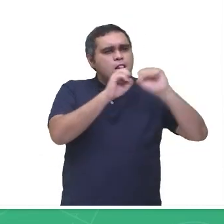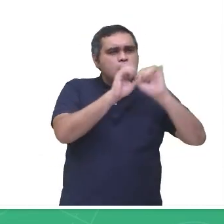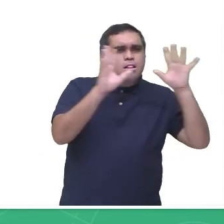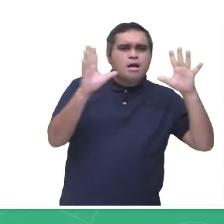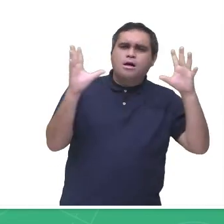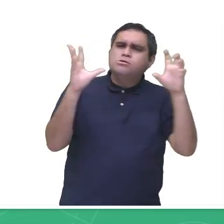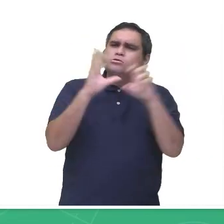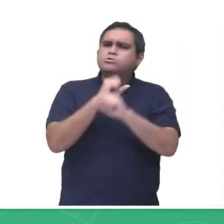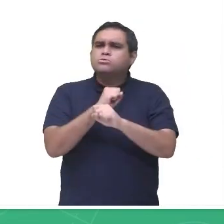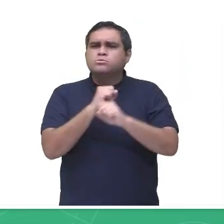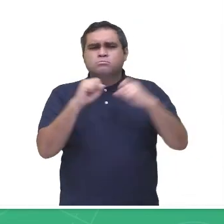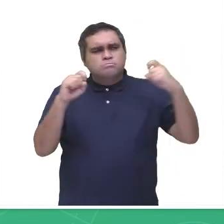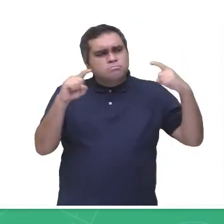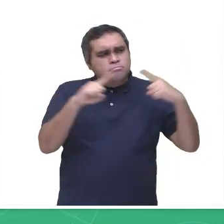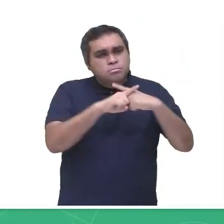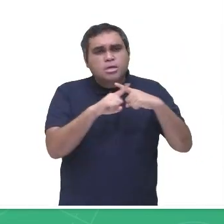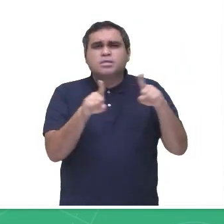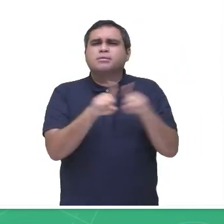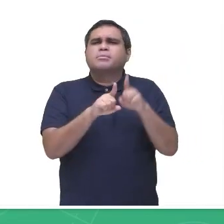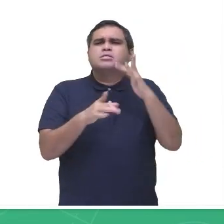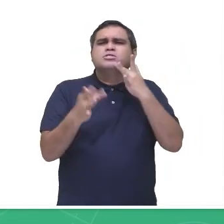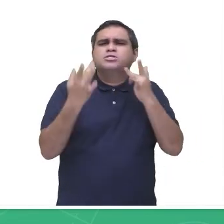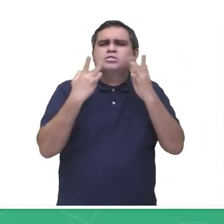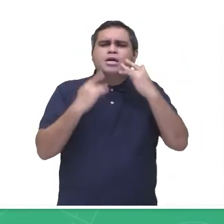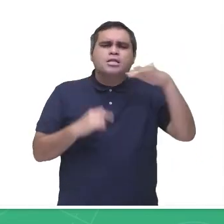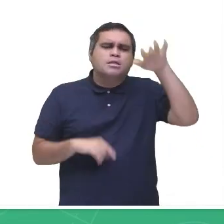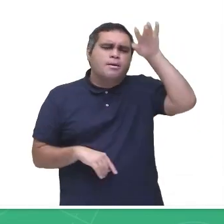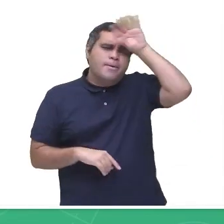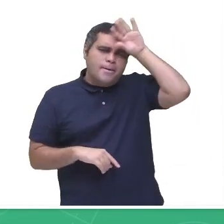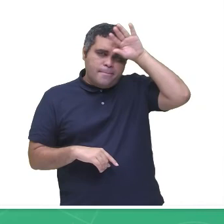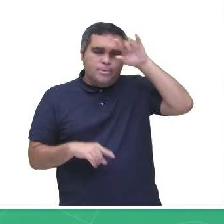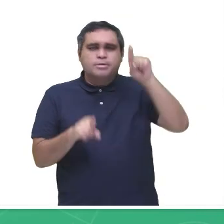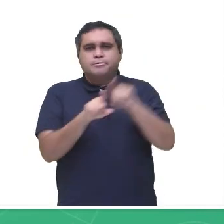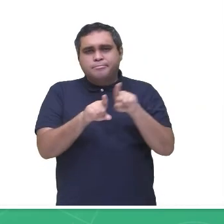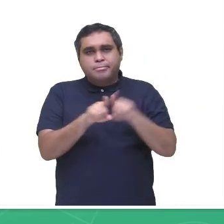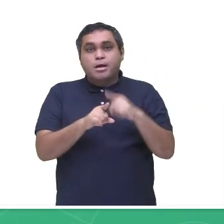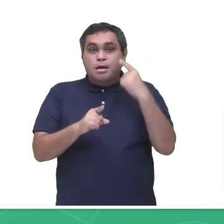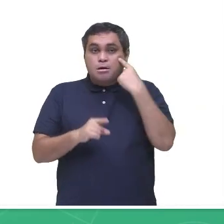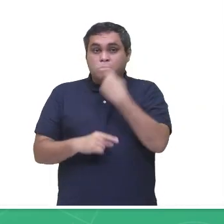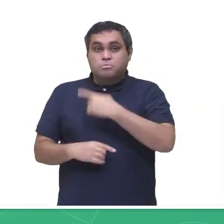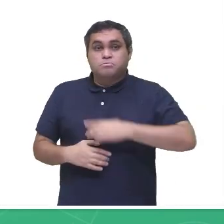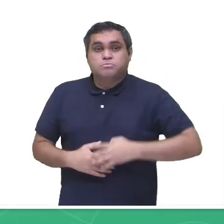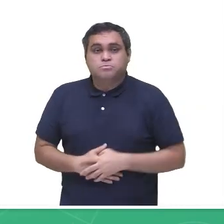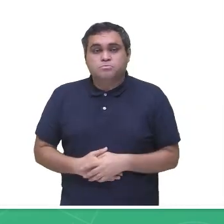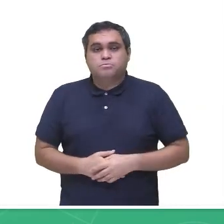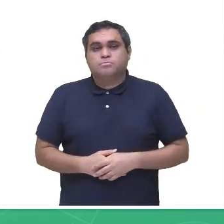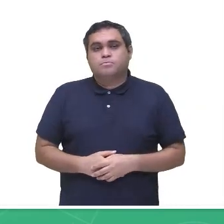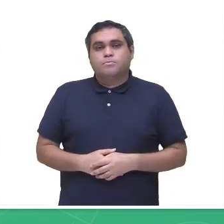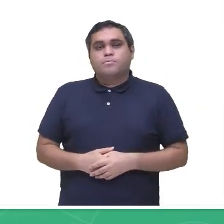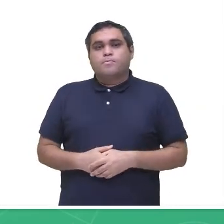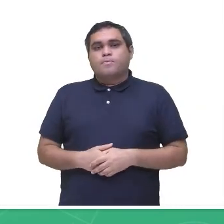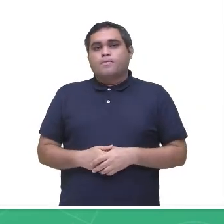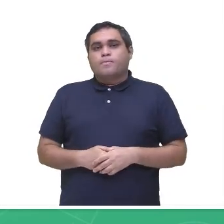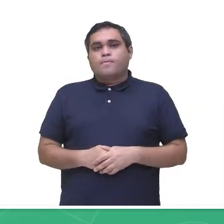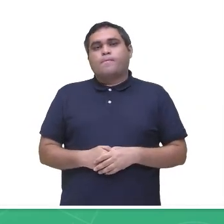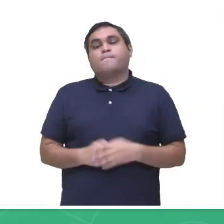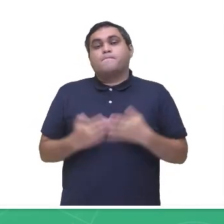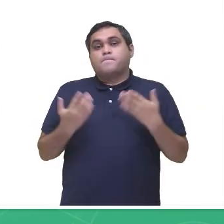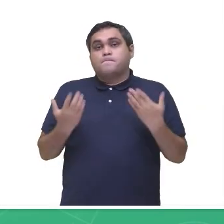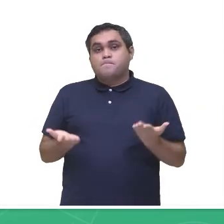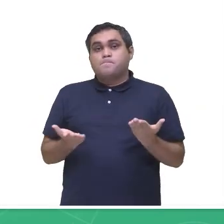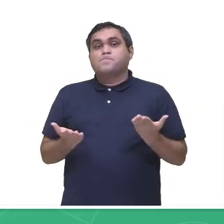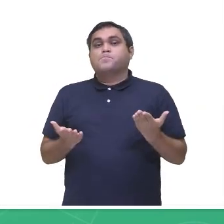dramaticidade teatral em suas cenas. E aí vamos ver o nosso gabarito agora? Então vamos lá. Então, diz assim: